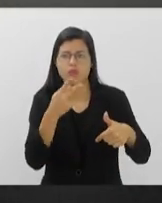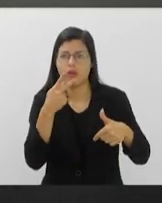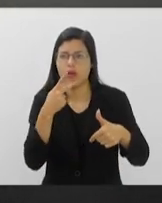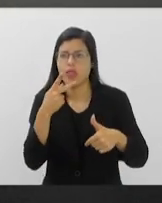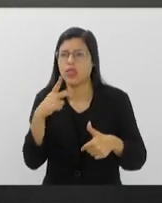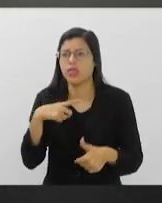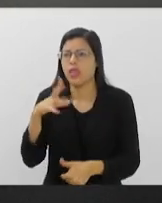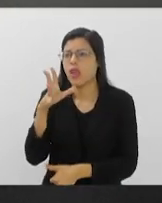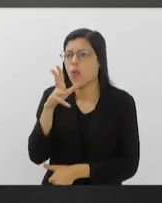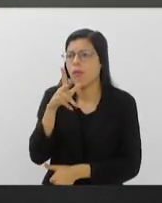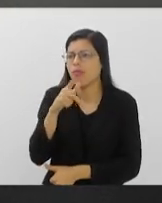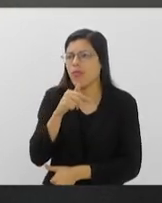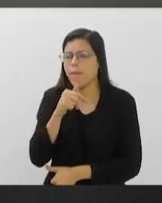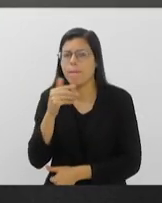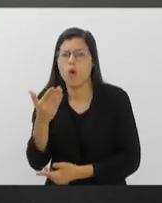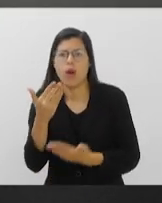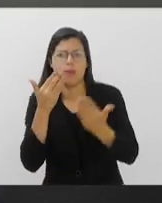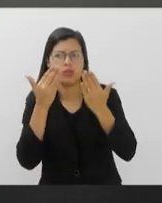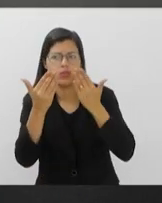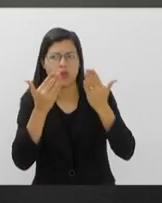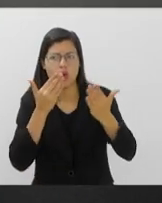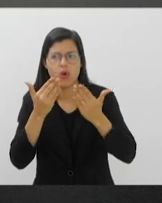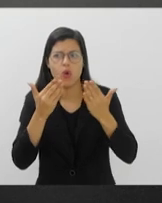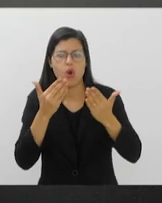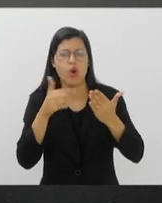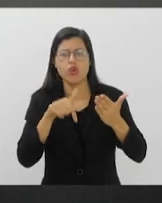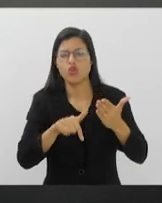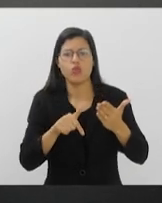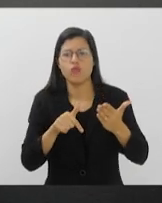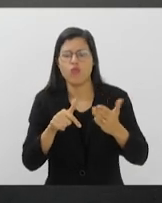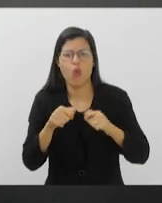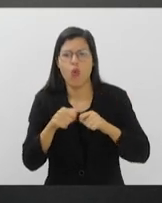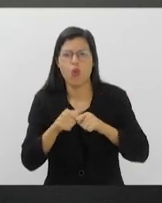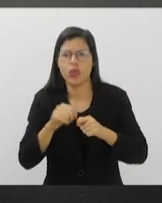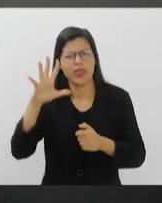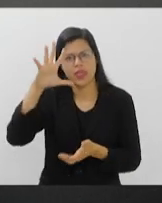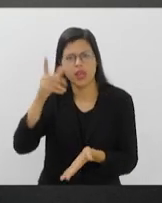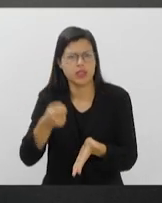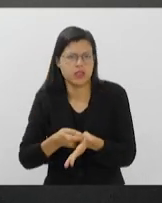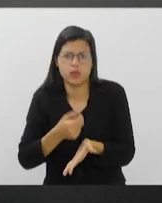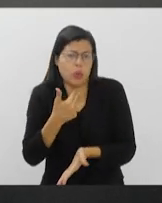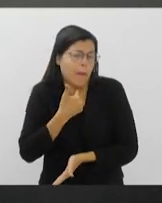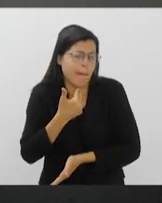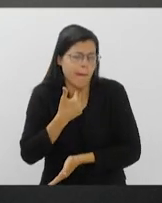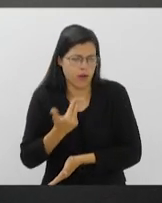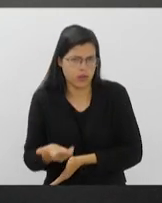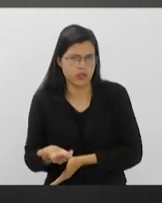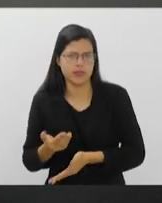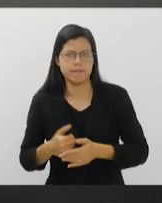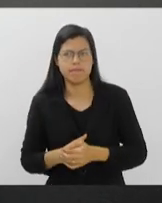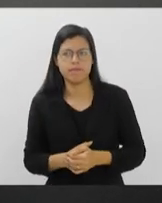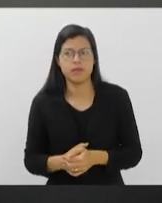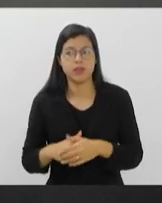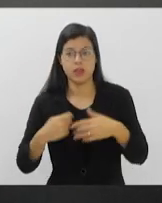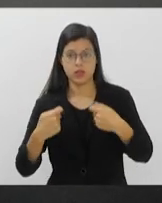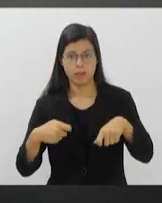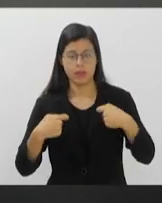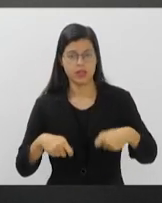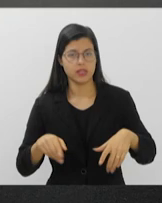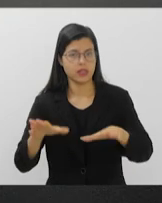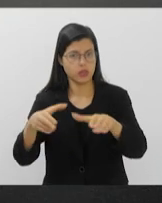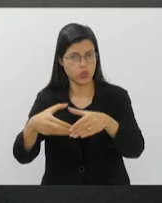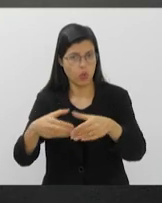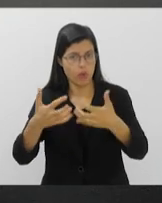demora para vir estudo psicológico Sem estudo psicológico mesmo eu vou destituir não pode ele não pode fazer isso então a gente precisa que essa rede